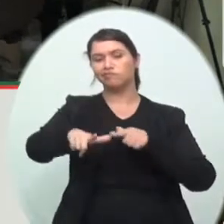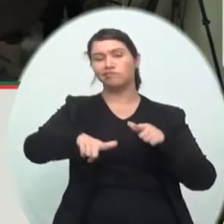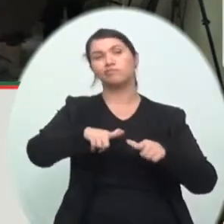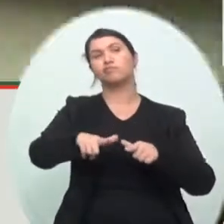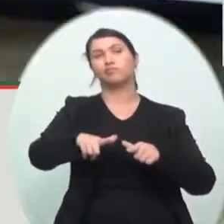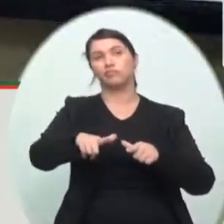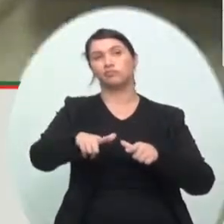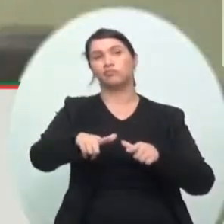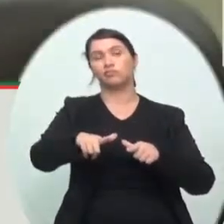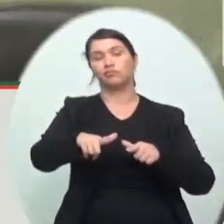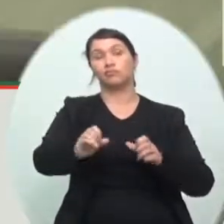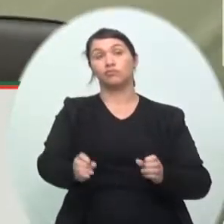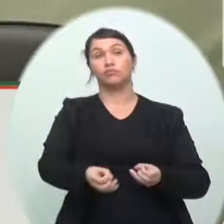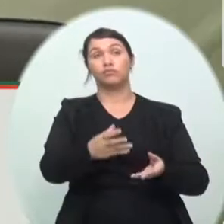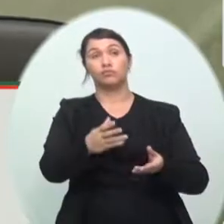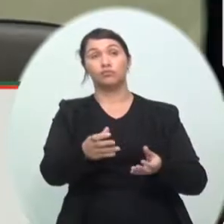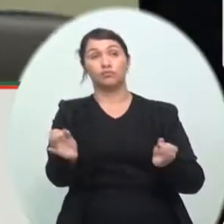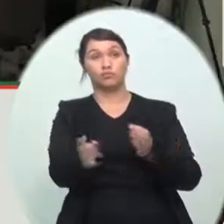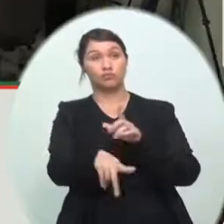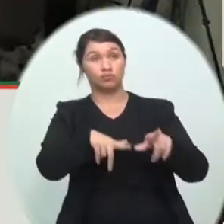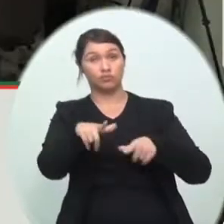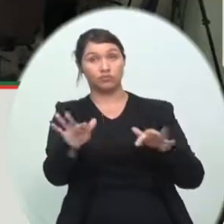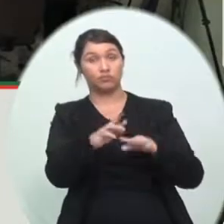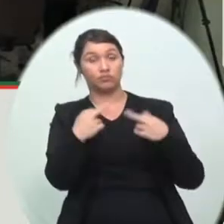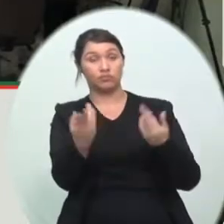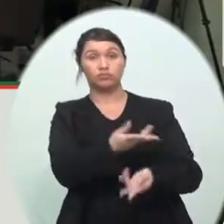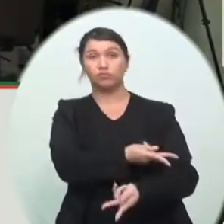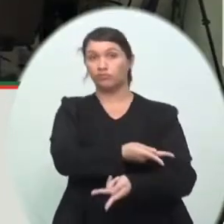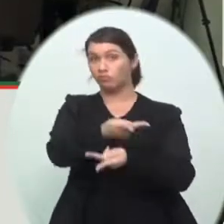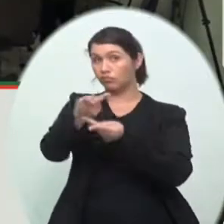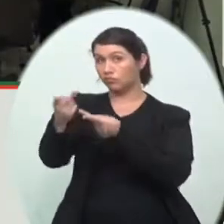sessão, convocando os senhores vereadores para amanhã.